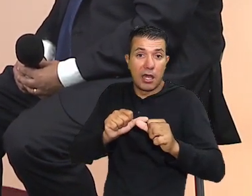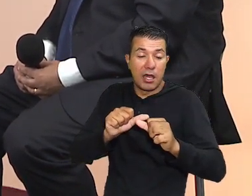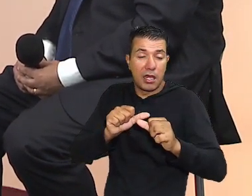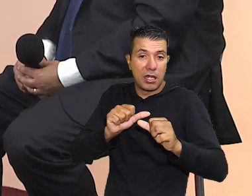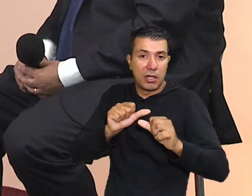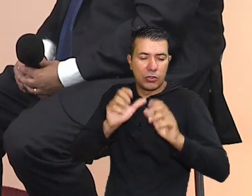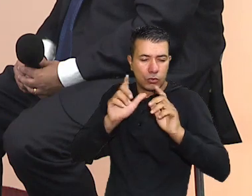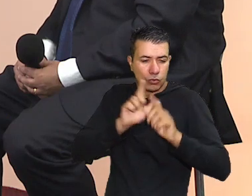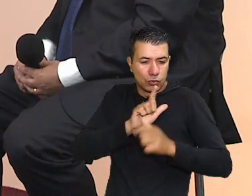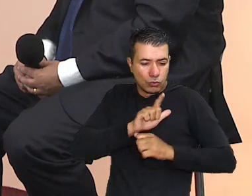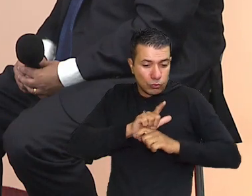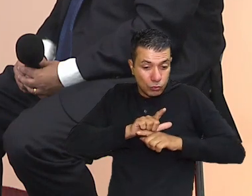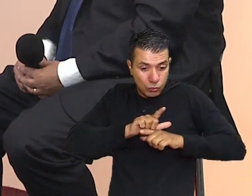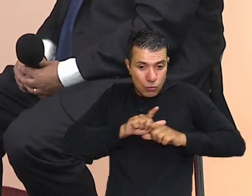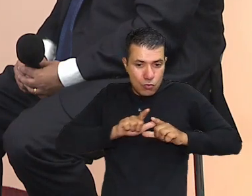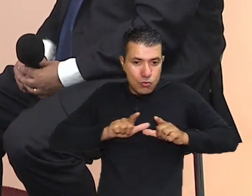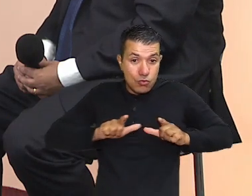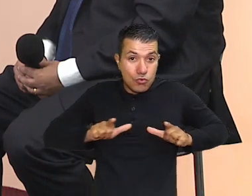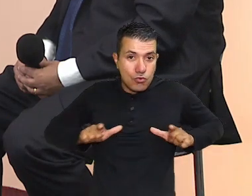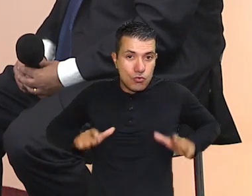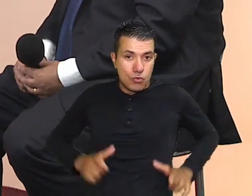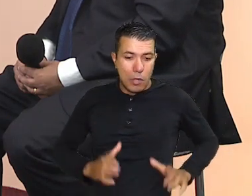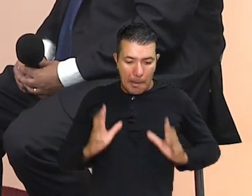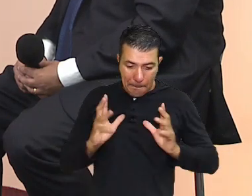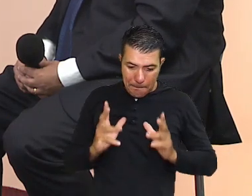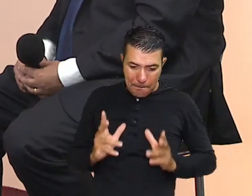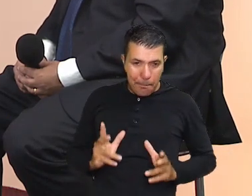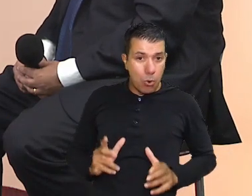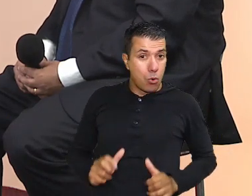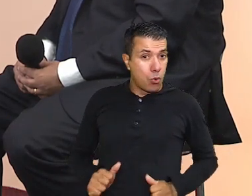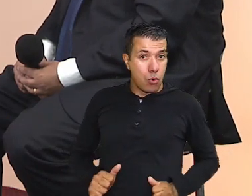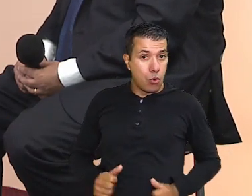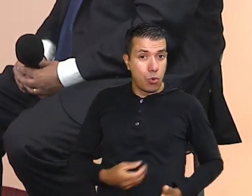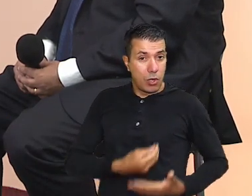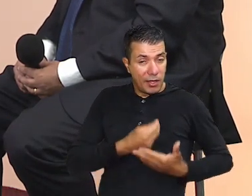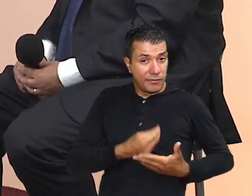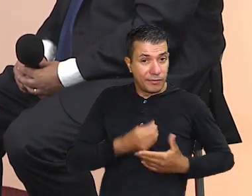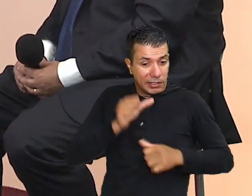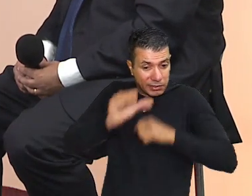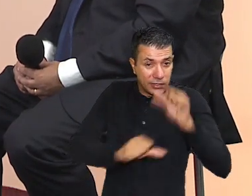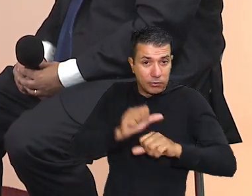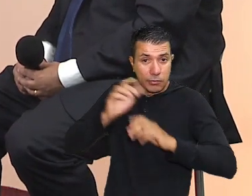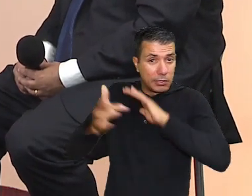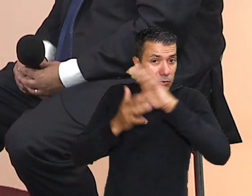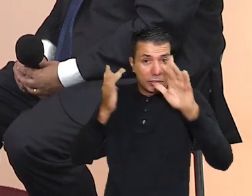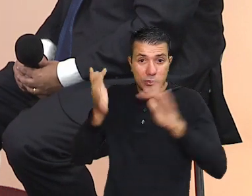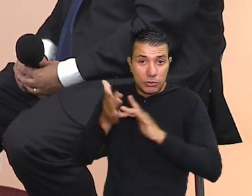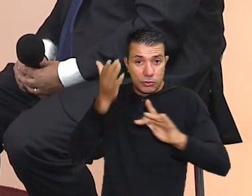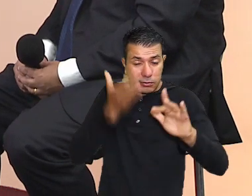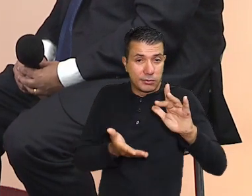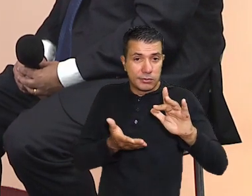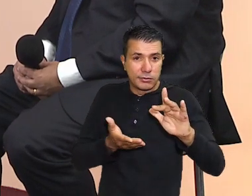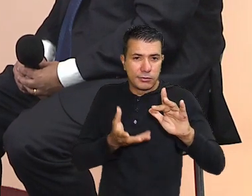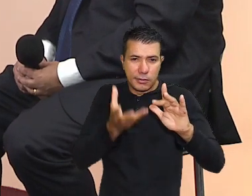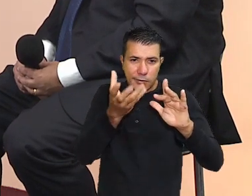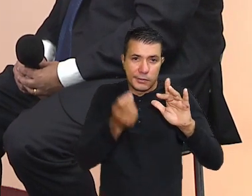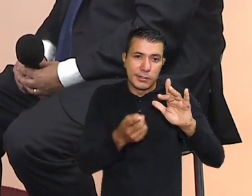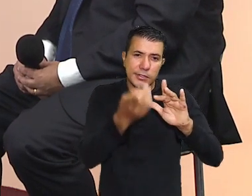problemas. Jesus, ele é a solução para todos os nossos problemas. Louvado seja Deus. E